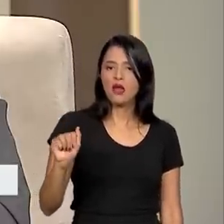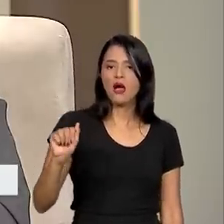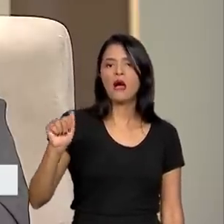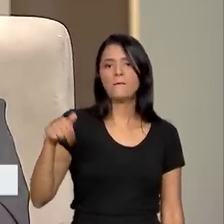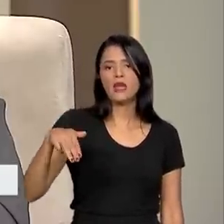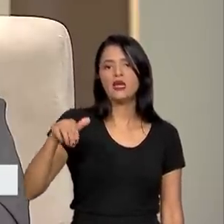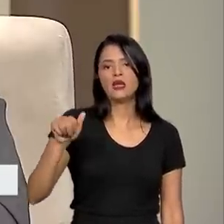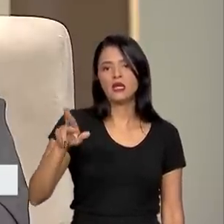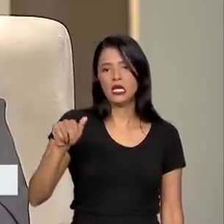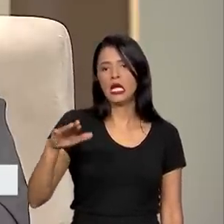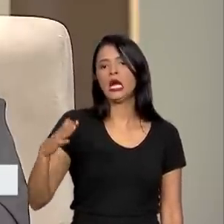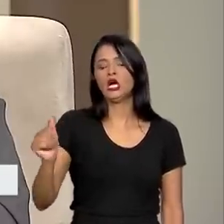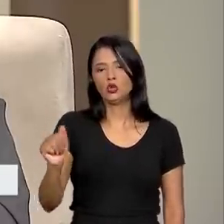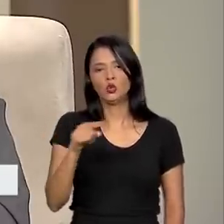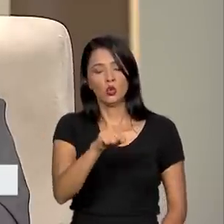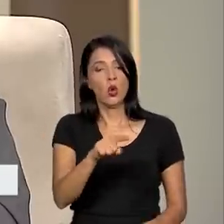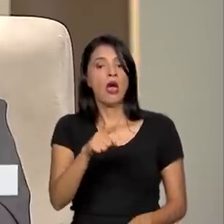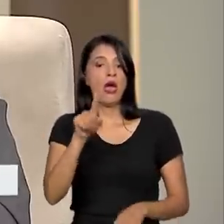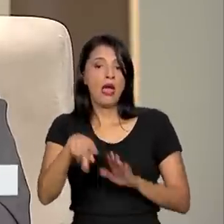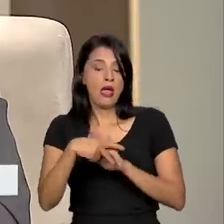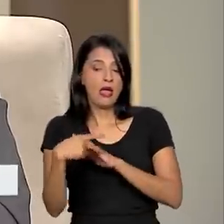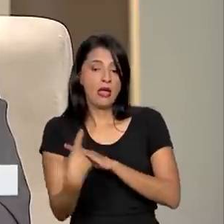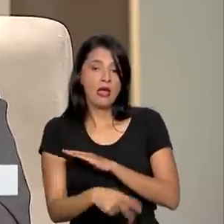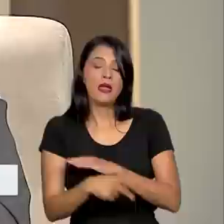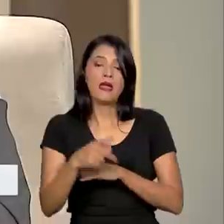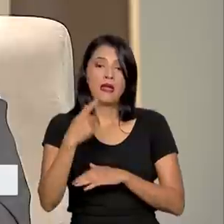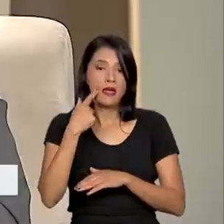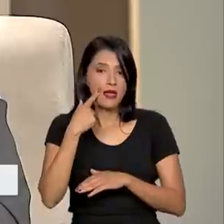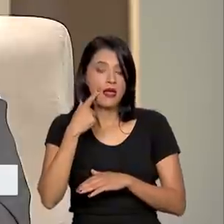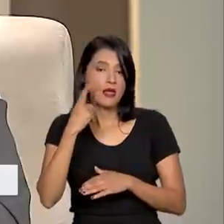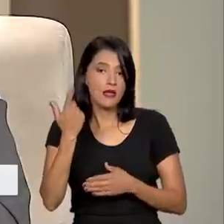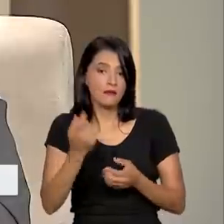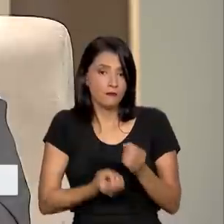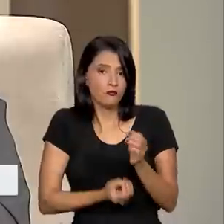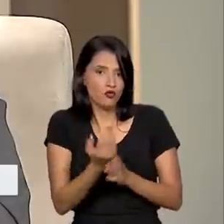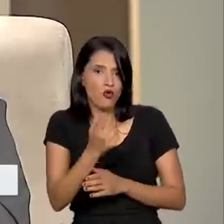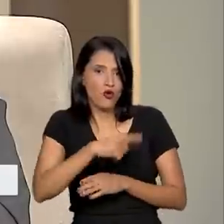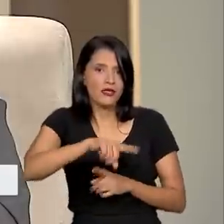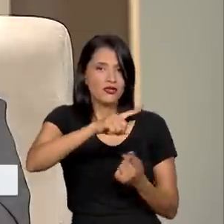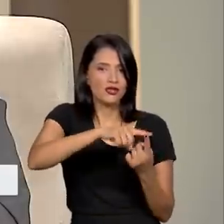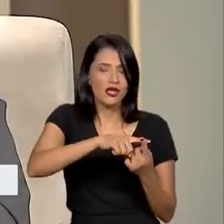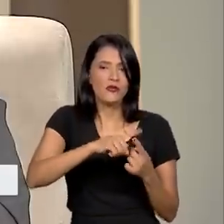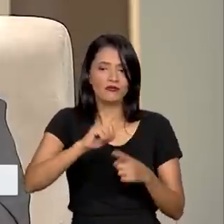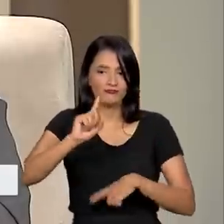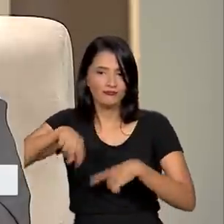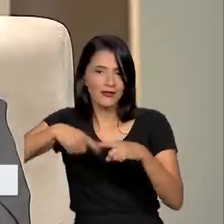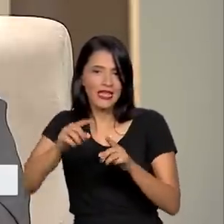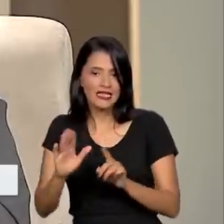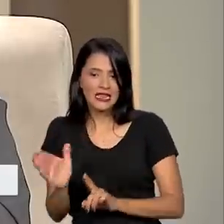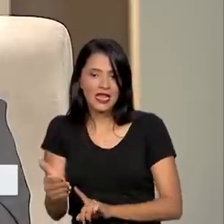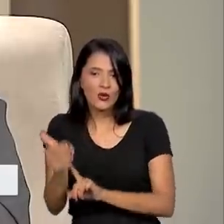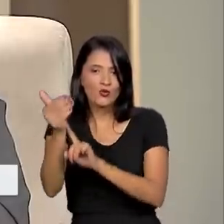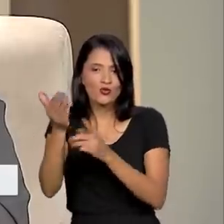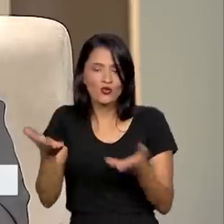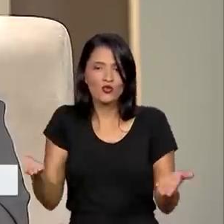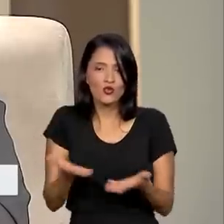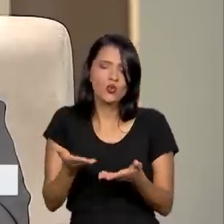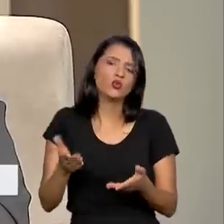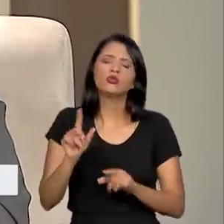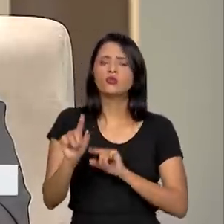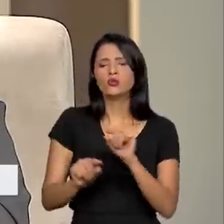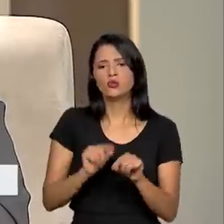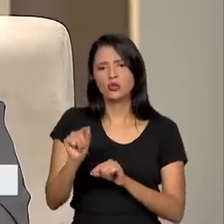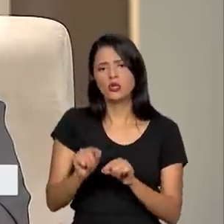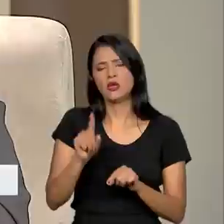do Ibermuseus, é um dos fundadores. E nesse avanço tecnológico que temos hoje, a tendência é que